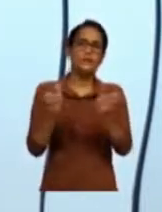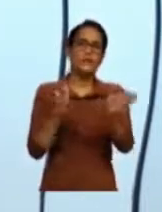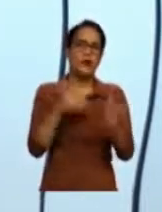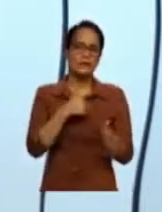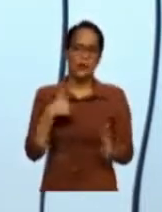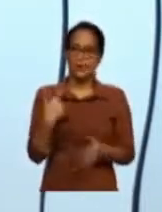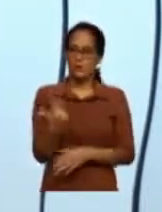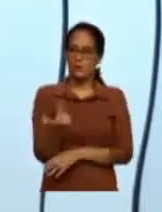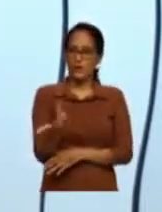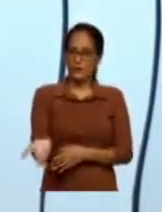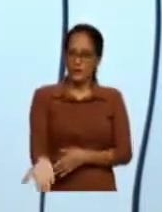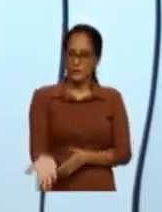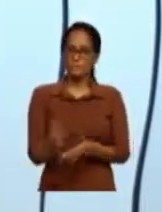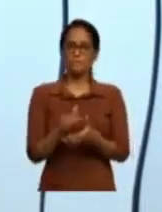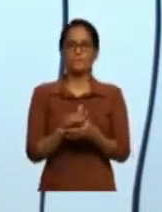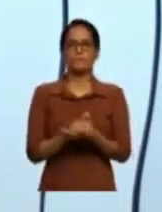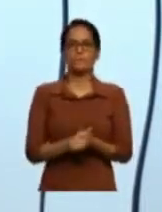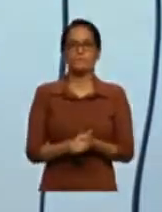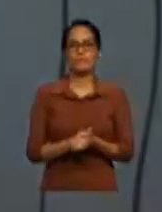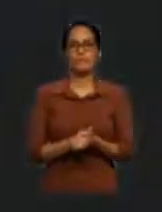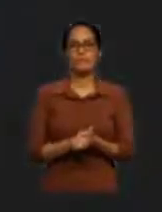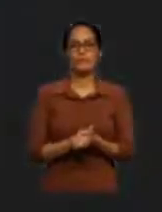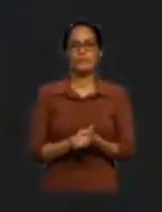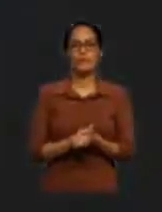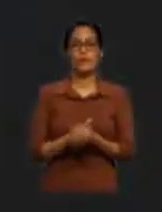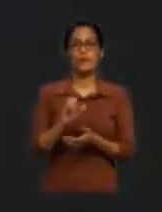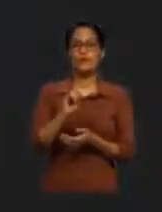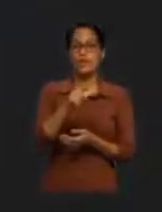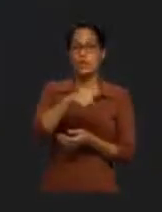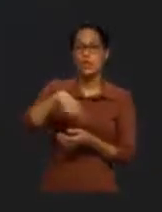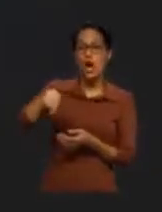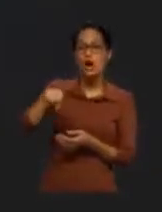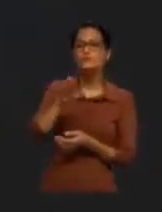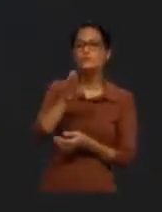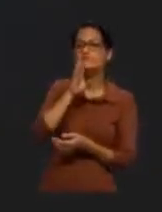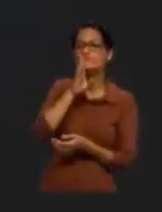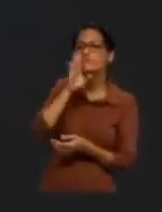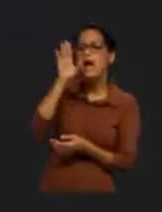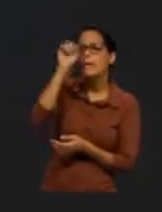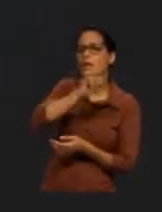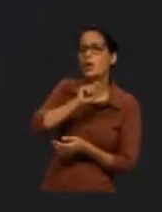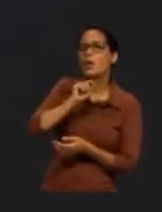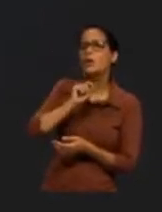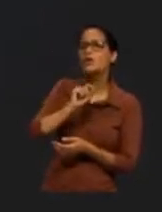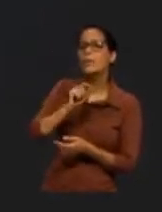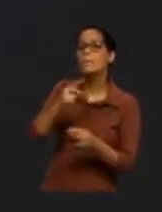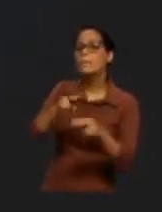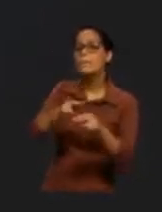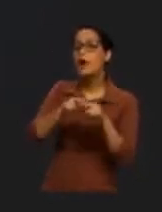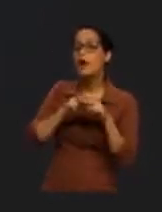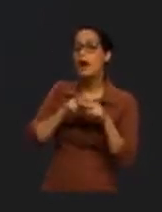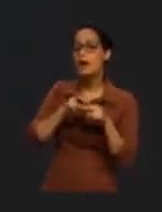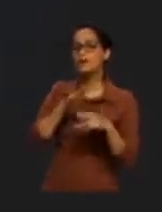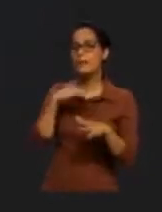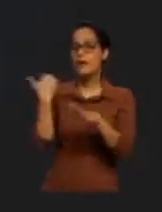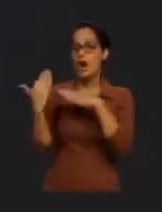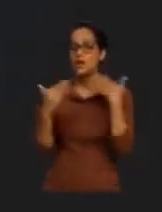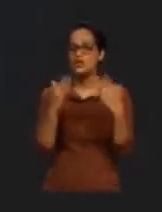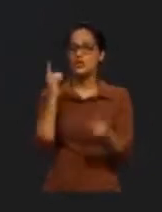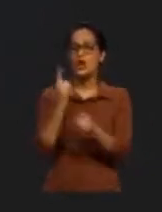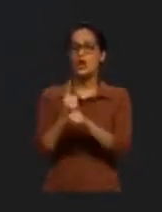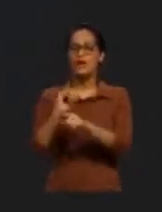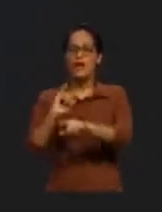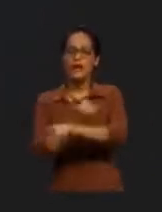então, a gente sabe que conhecer a causa das mortes vai permitir o quê? Elaborar estratégias